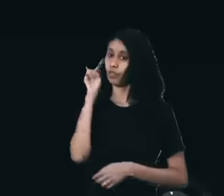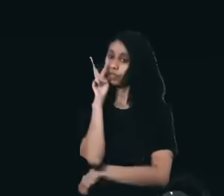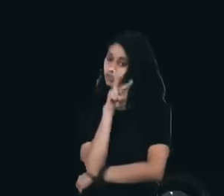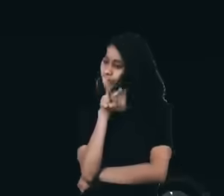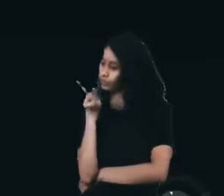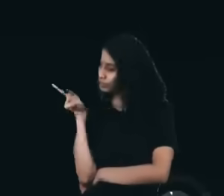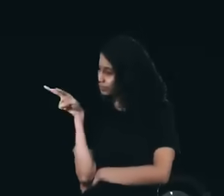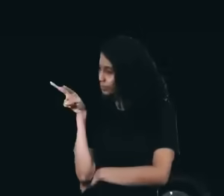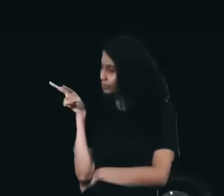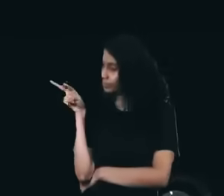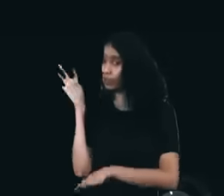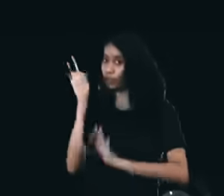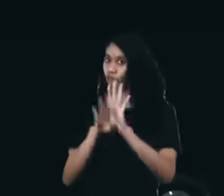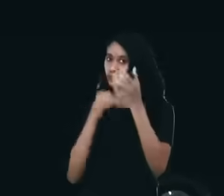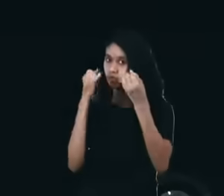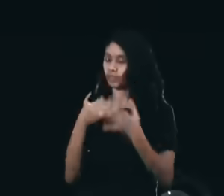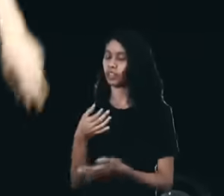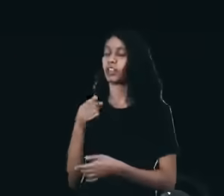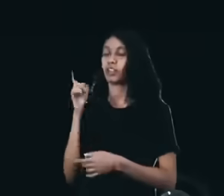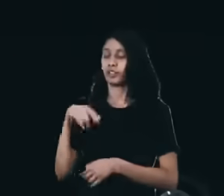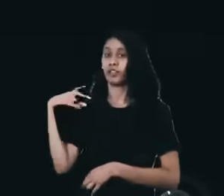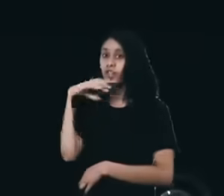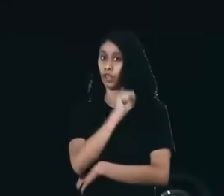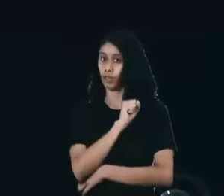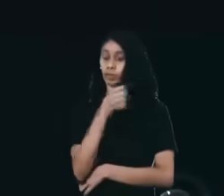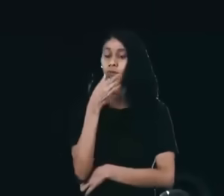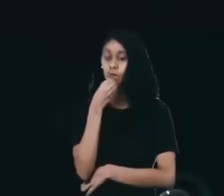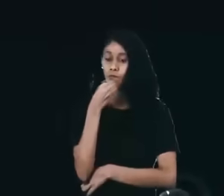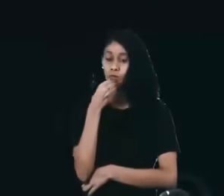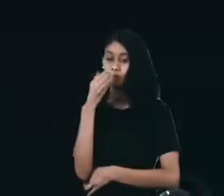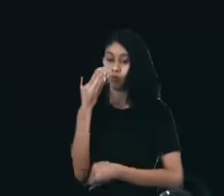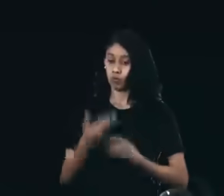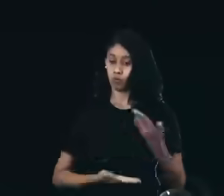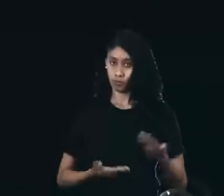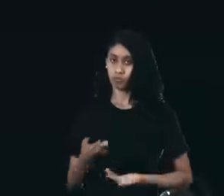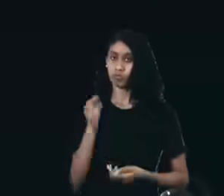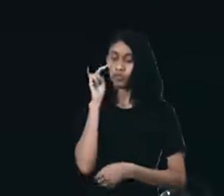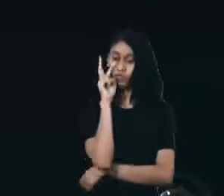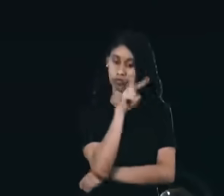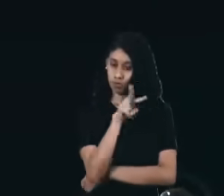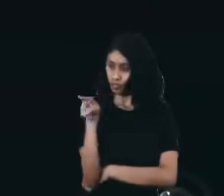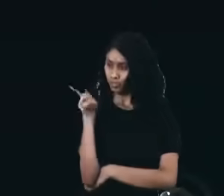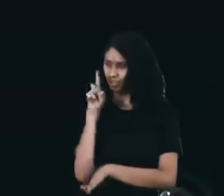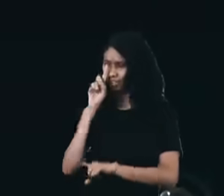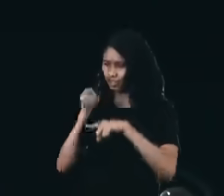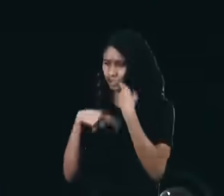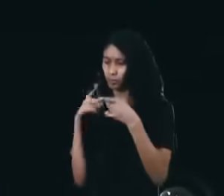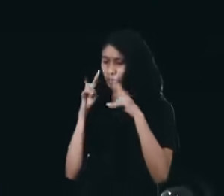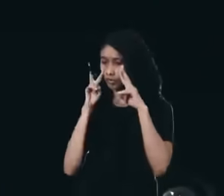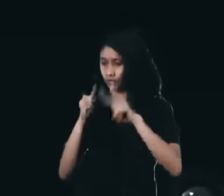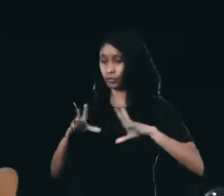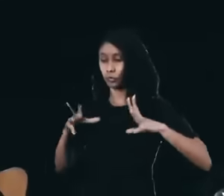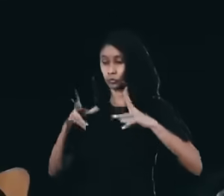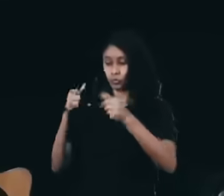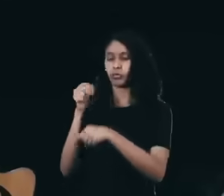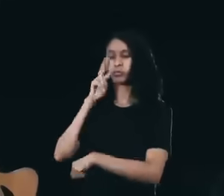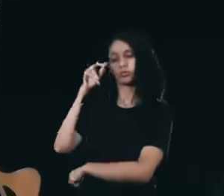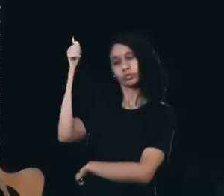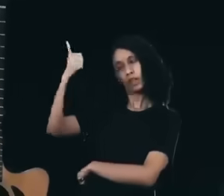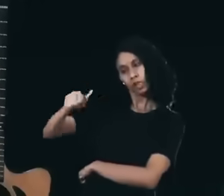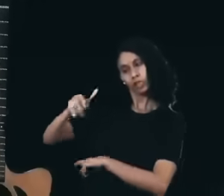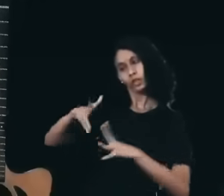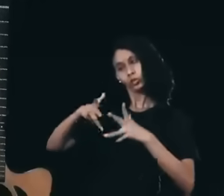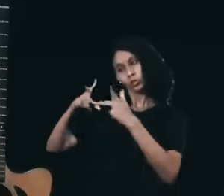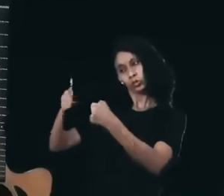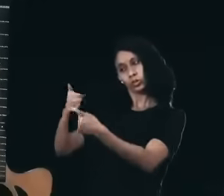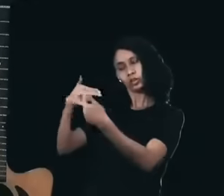foi depressa. O homem observava atentamente. E depois de olhar tudo, analisar todo o